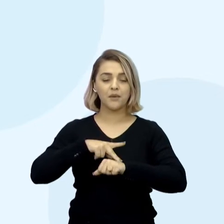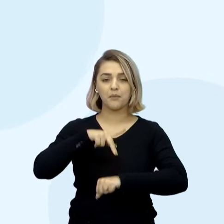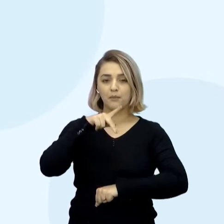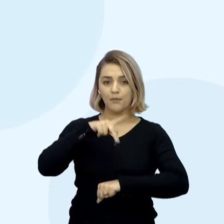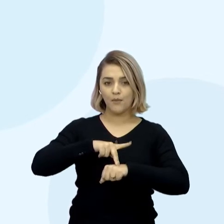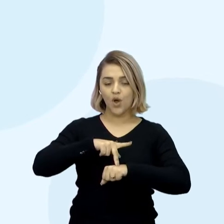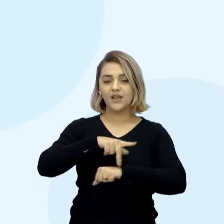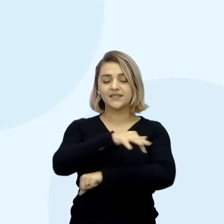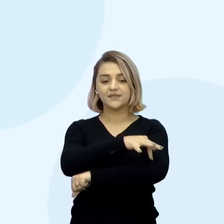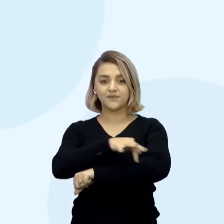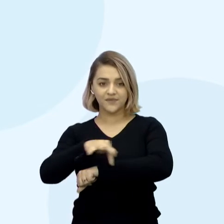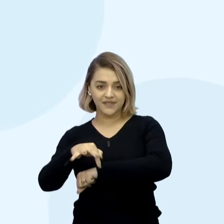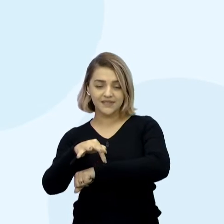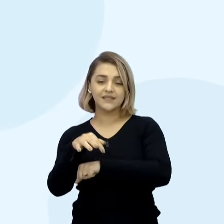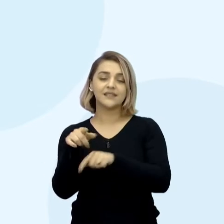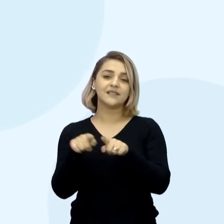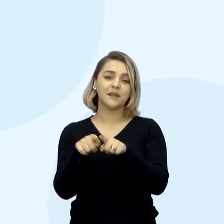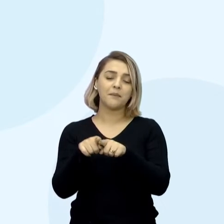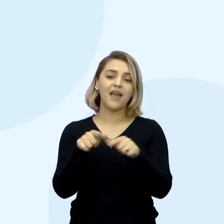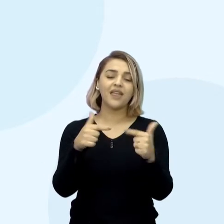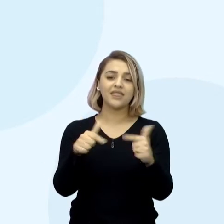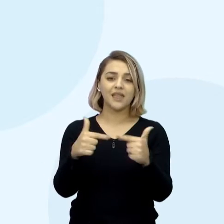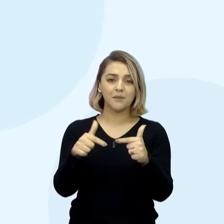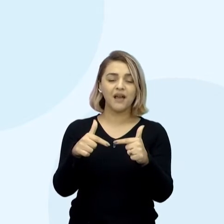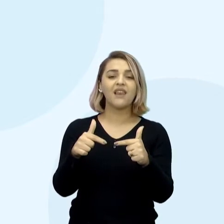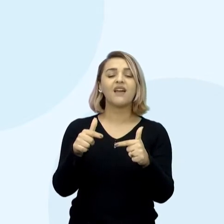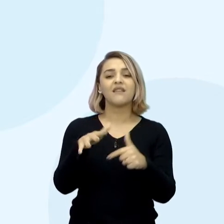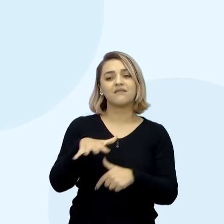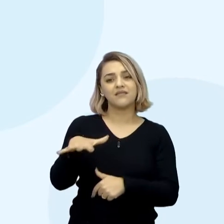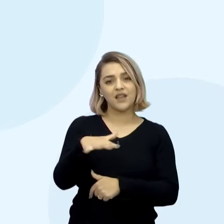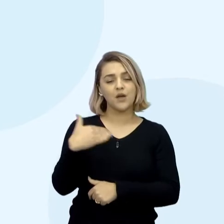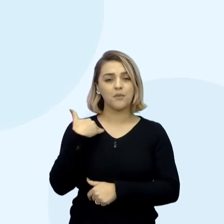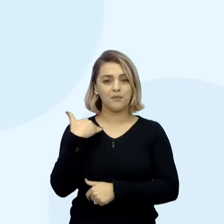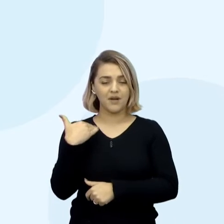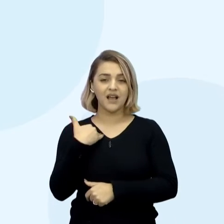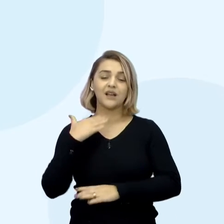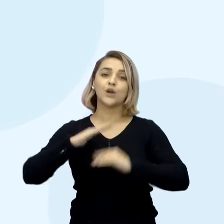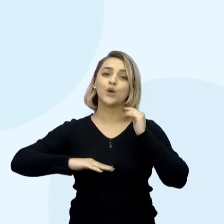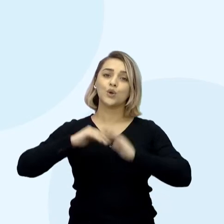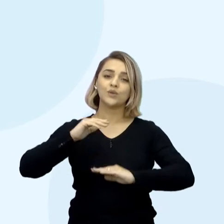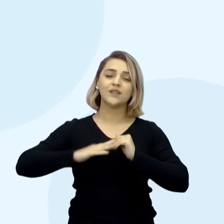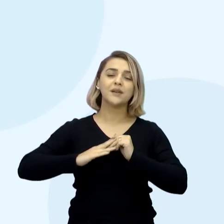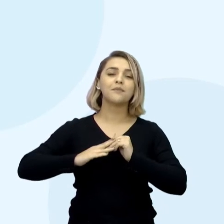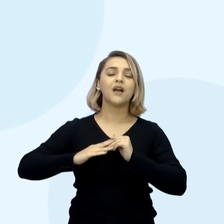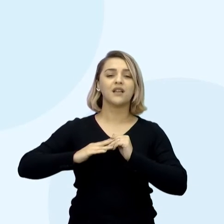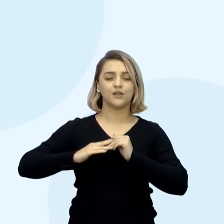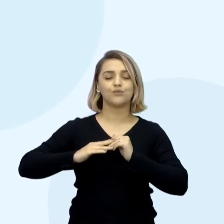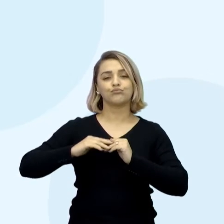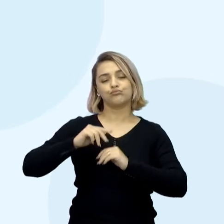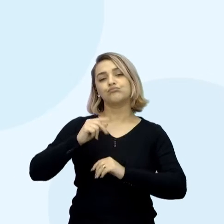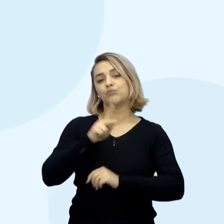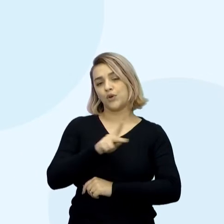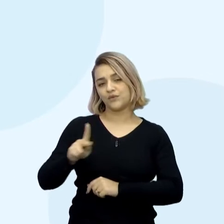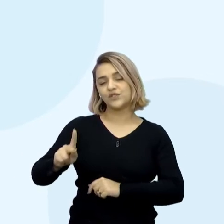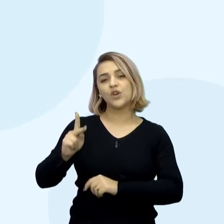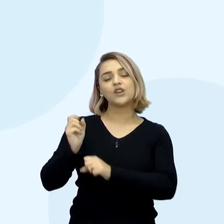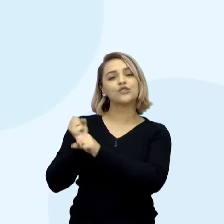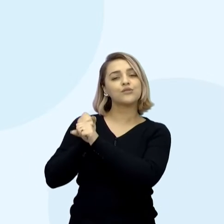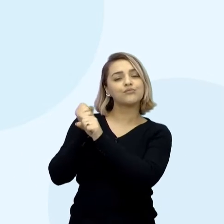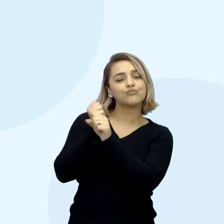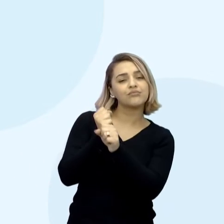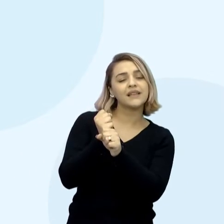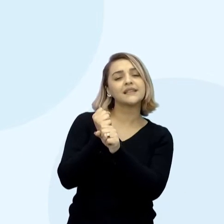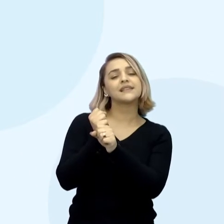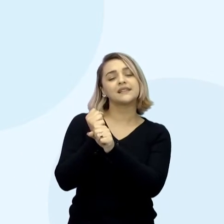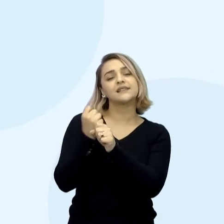física e já trabalhei na área bancária. Atuo na área da educação desde o ano de 2013.